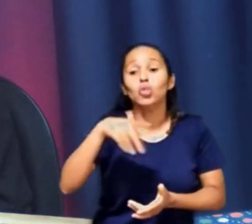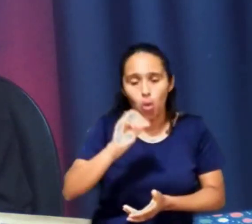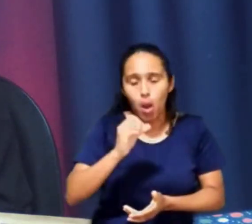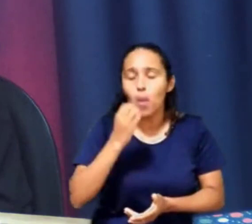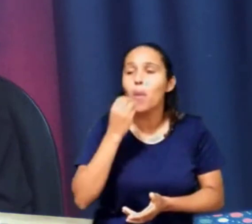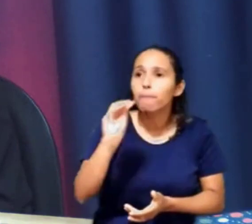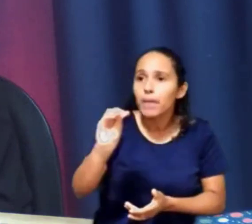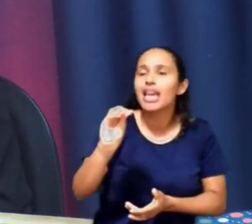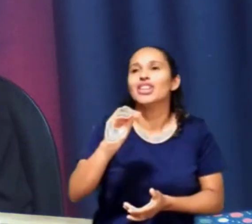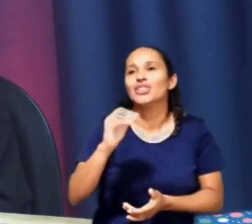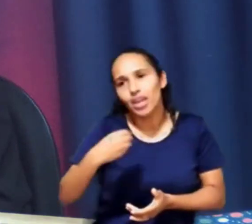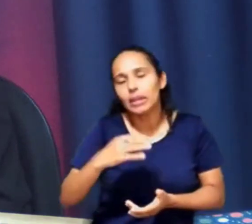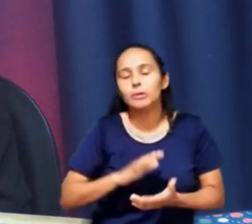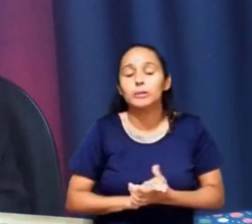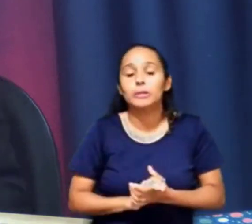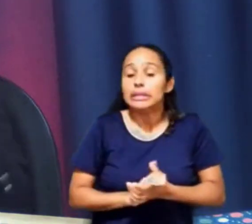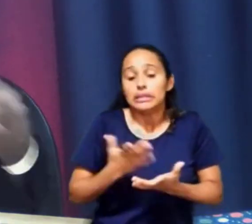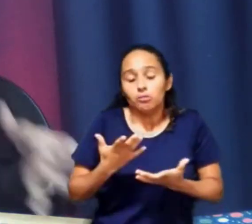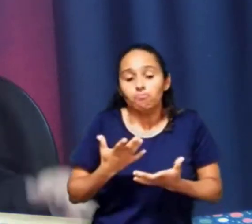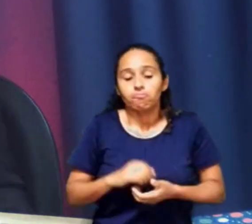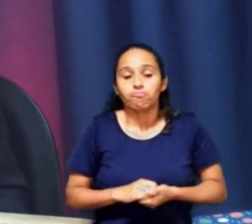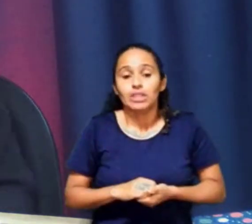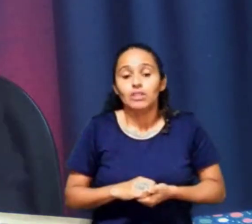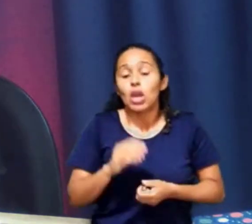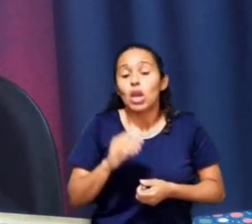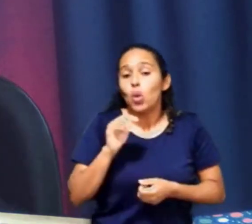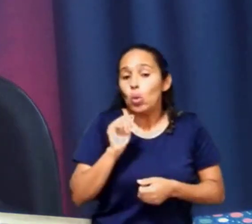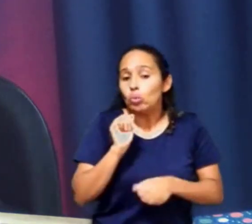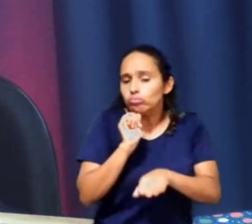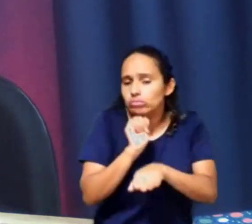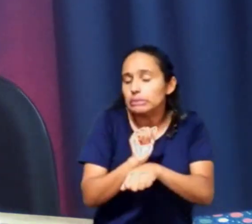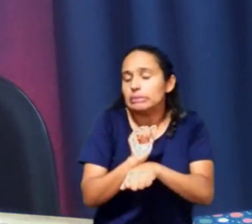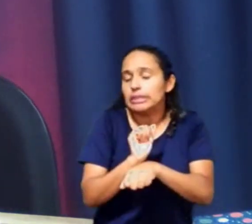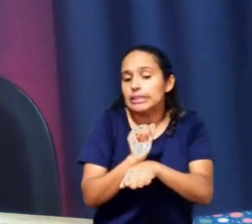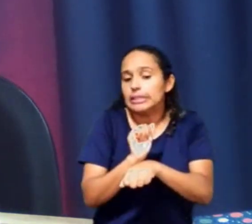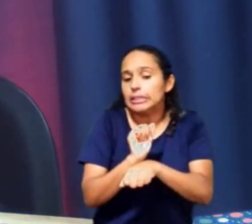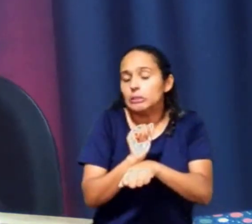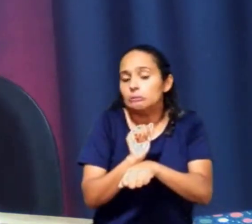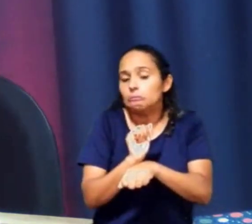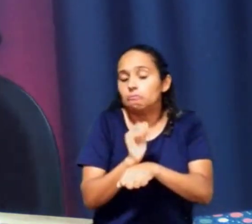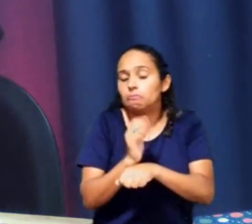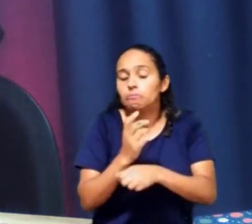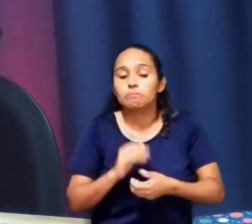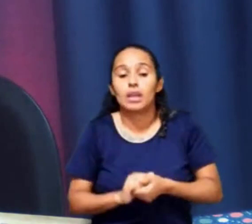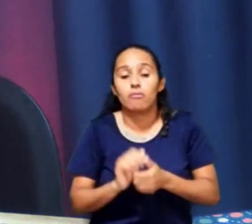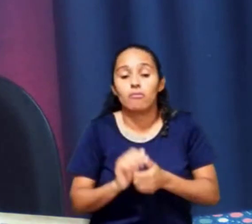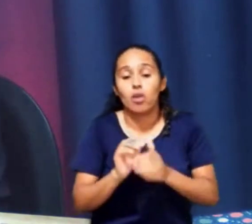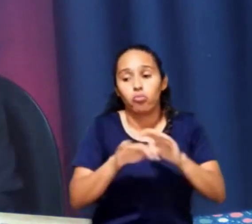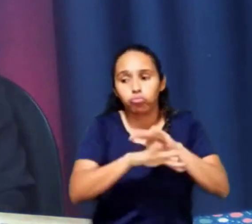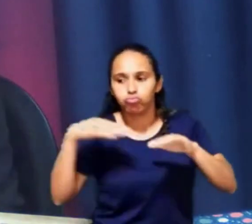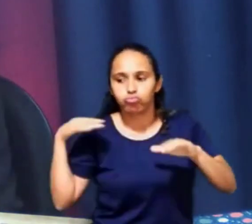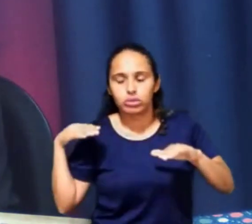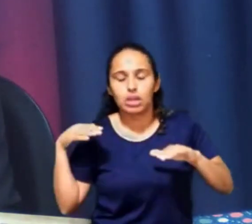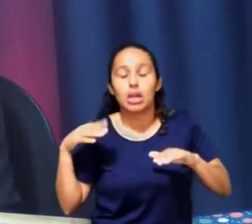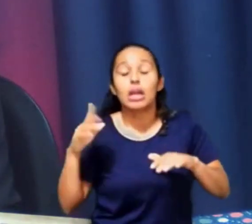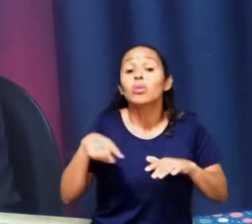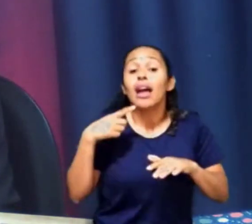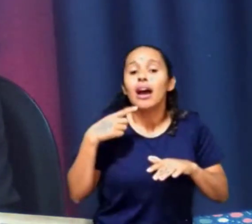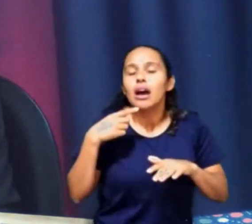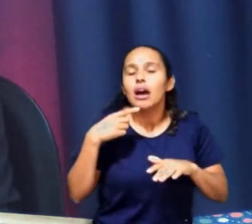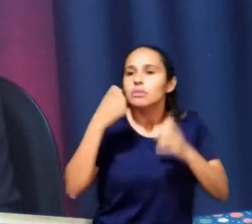eu acabei ficando um tempo afastada. E aí, quando eu falei assim, quando ela começou a me falar sobre a língua de sinais, eu falei assim, bom,